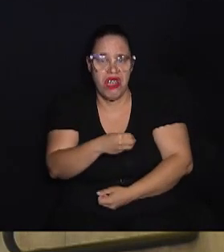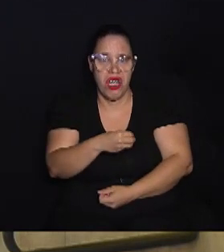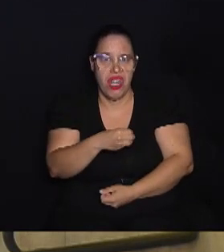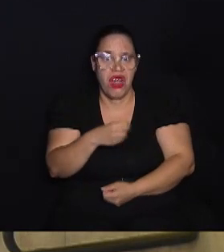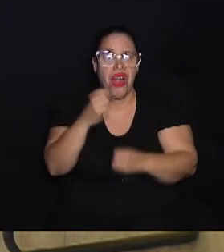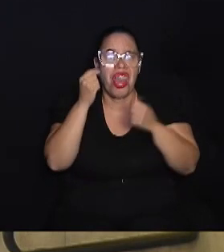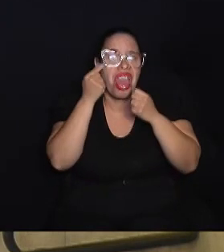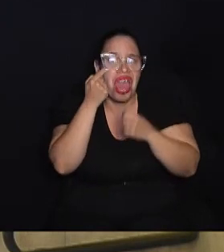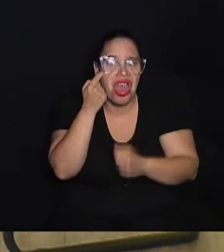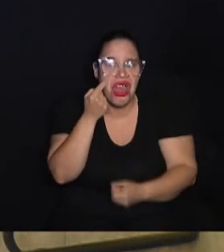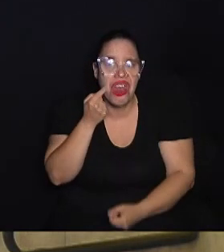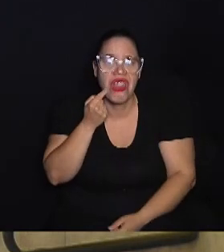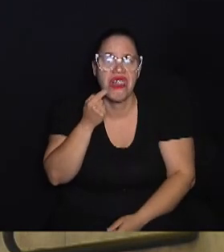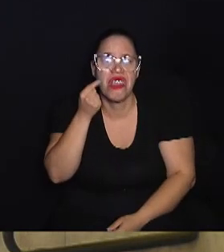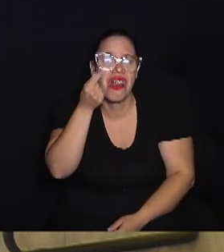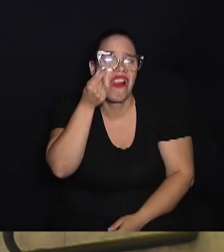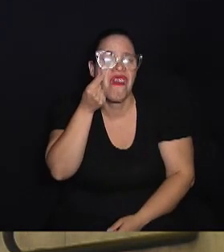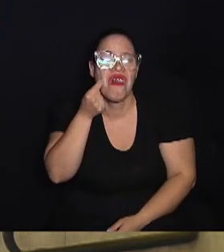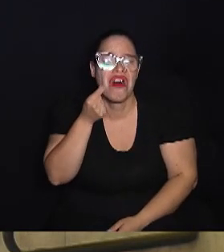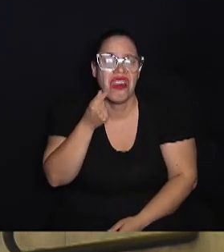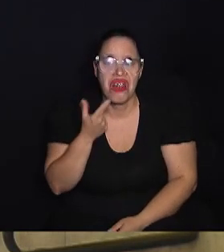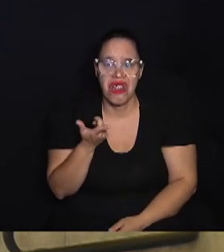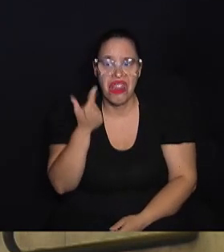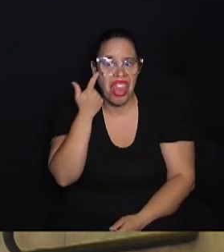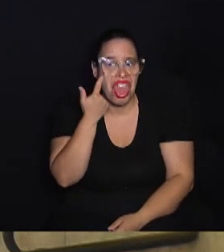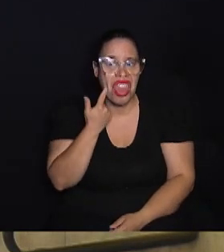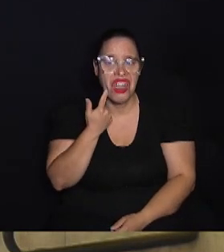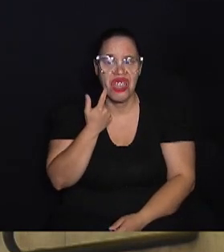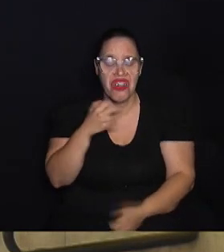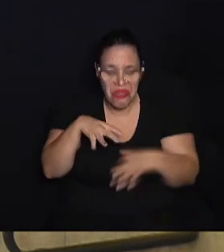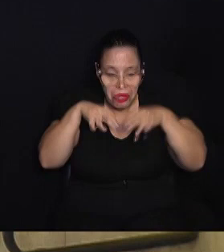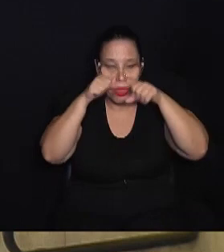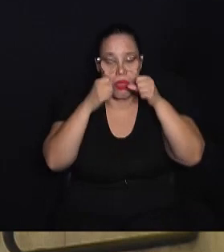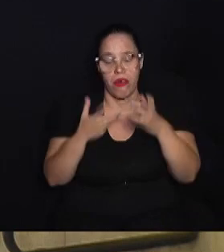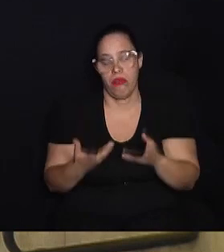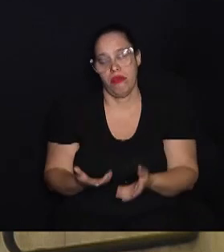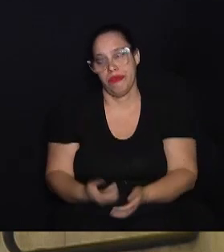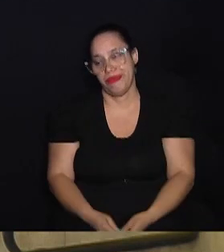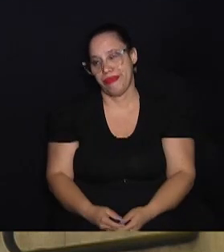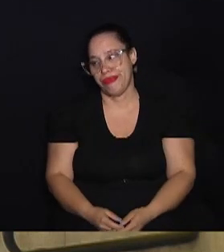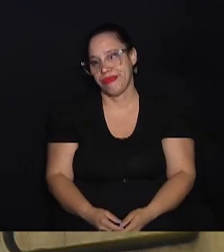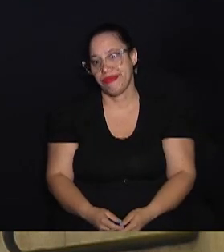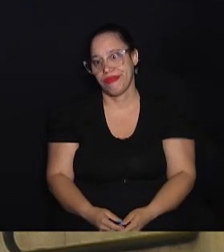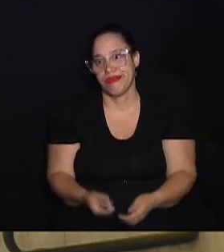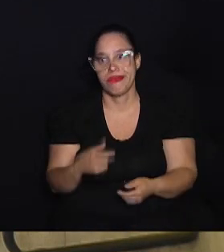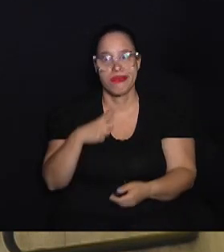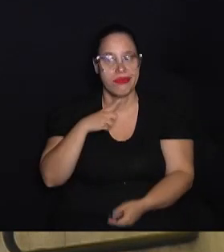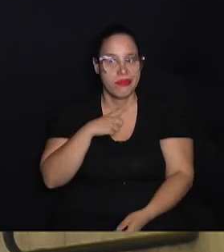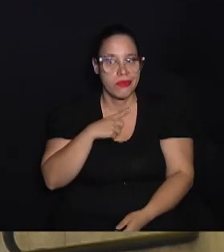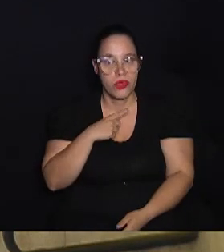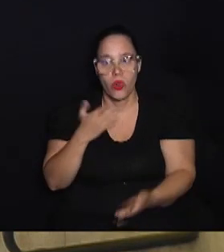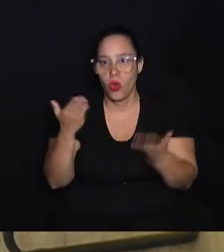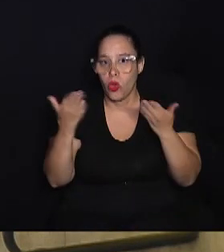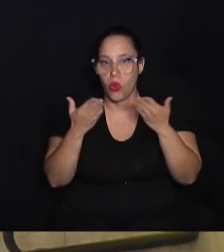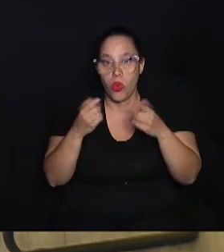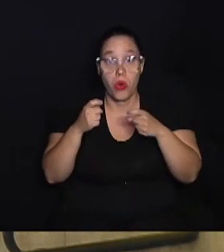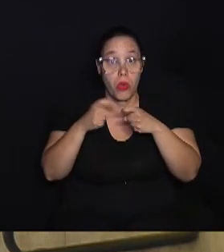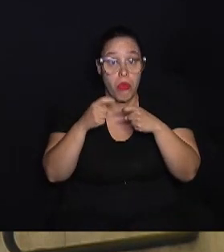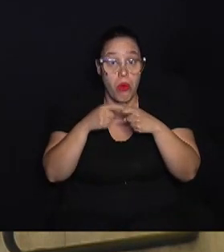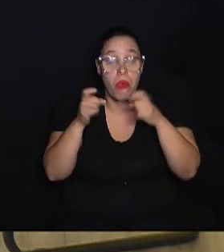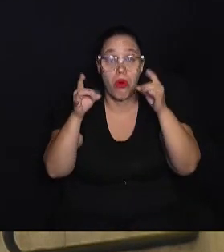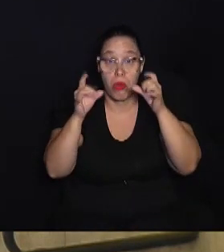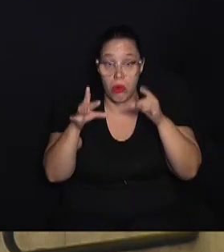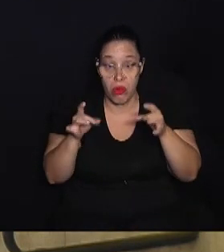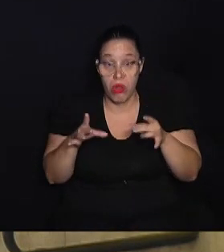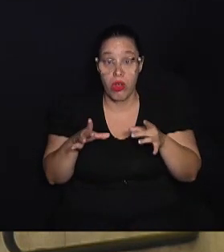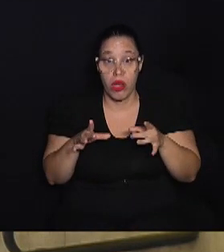olho lacrimejando por causa dessa secura toda e tudo mais. Então a gente não está hoje com um médico especialista, isso a